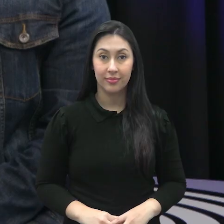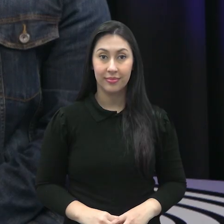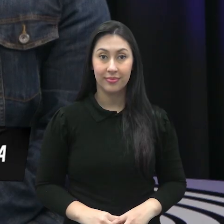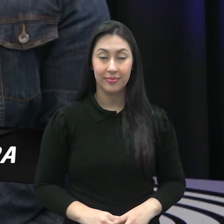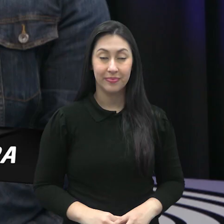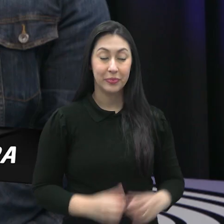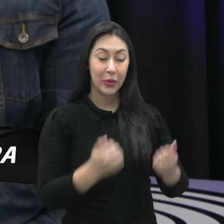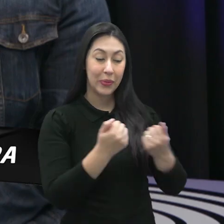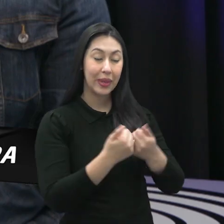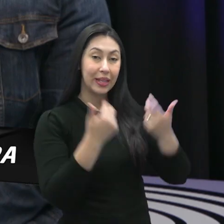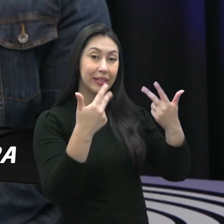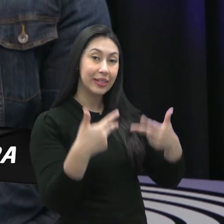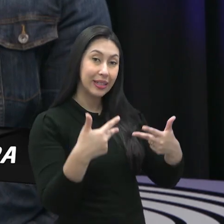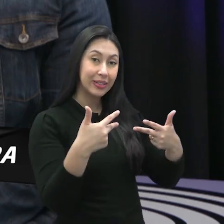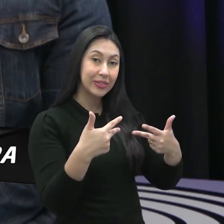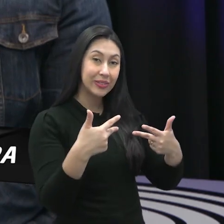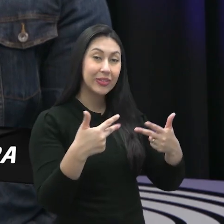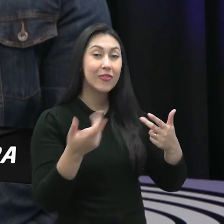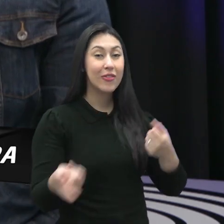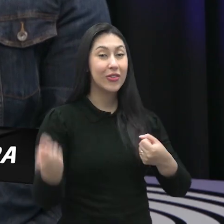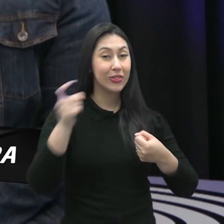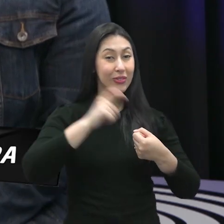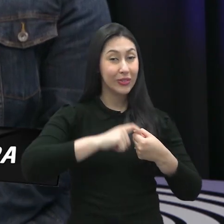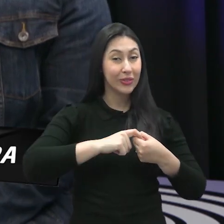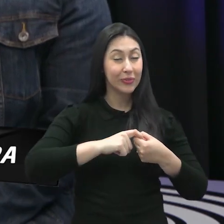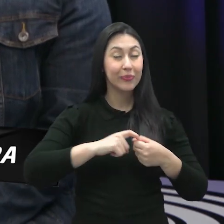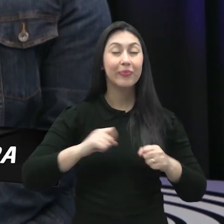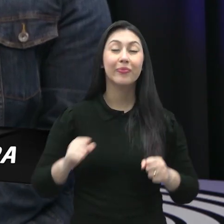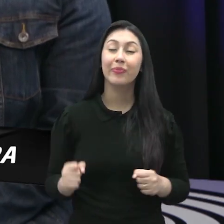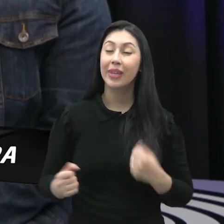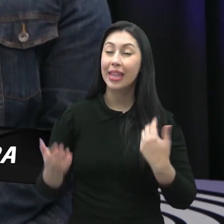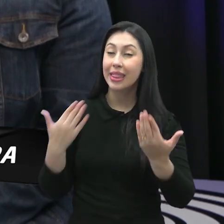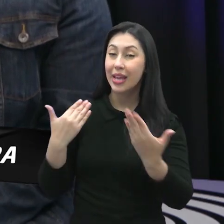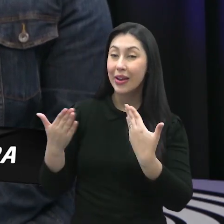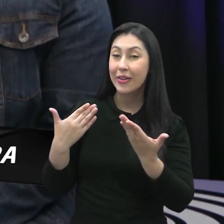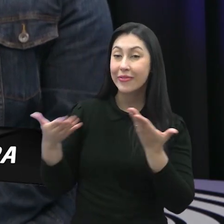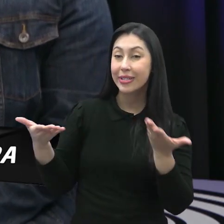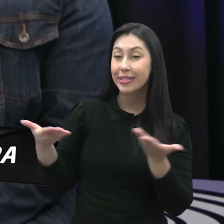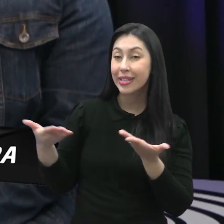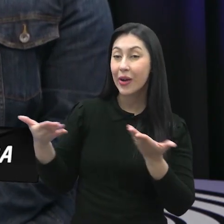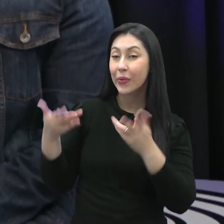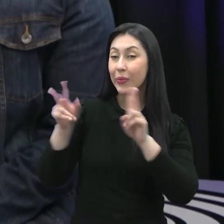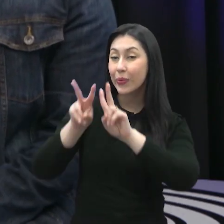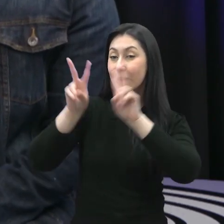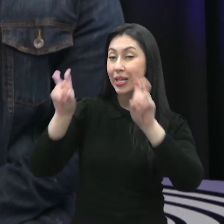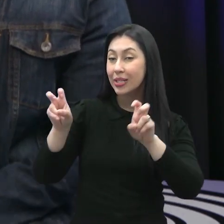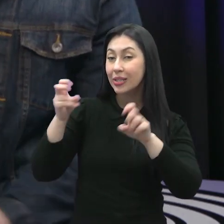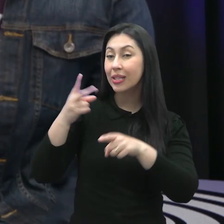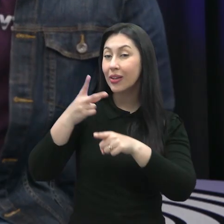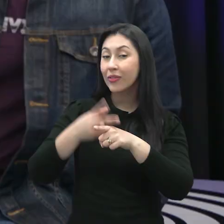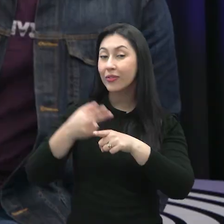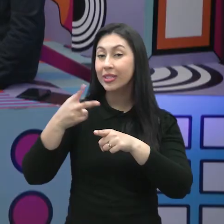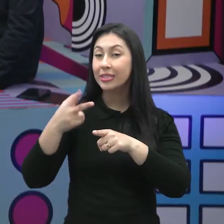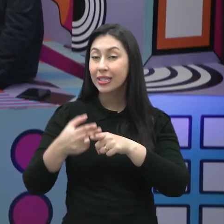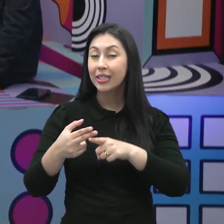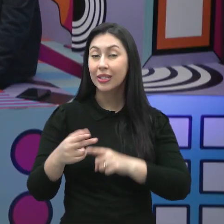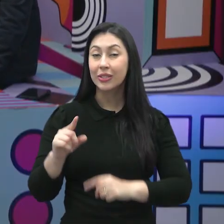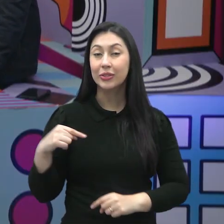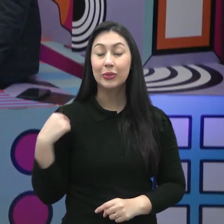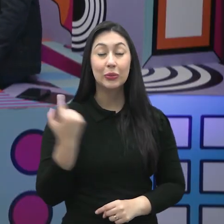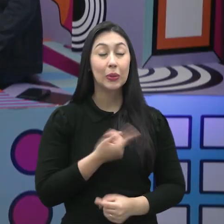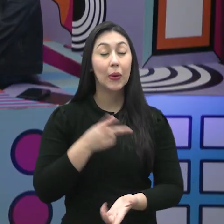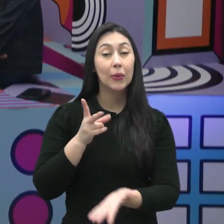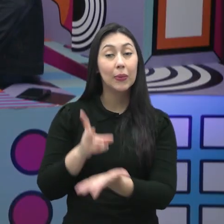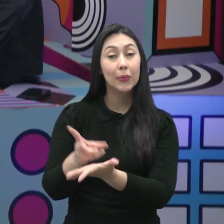O Tá Ligado na Cidade tá de volta. E a nossa conversa hoje aqui no estúdio está sendo sobre vasectomia. A gente continua com o